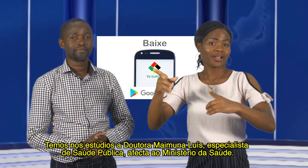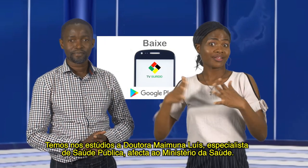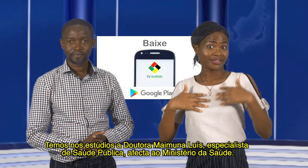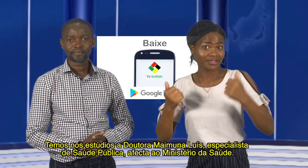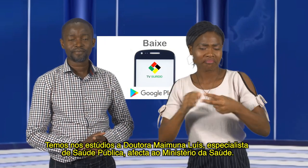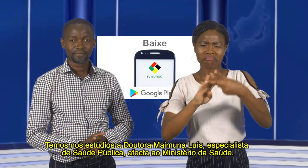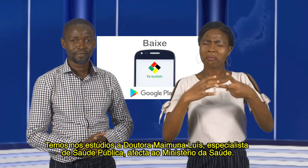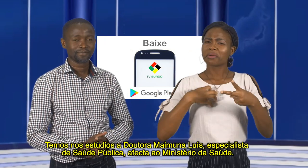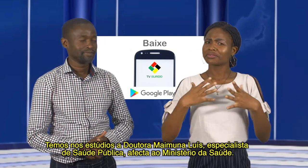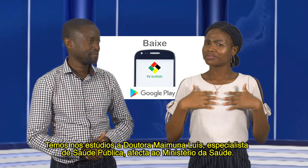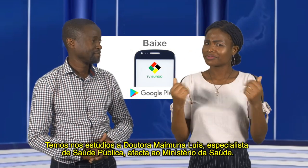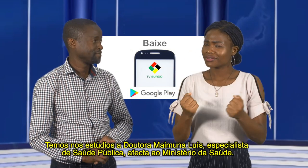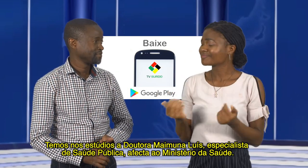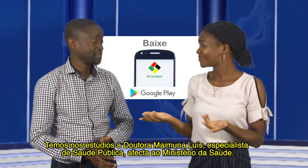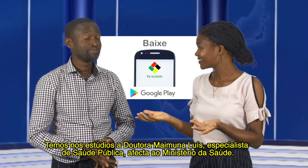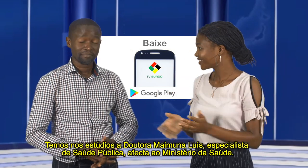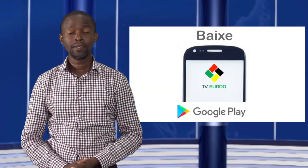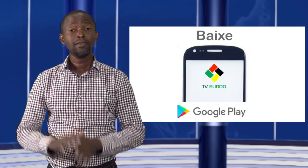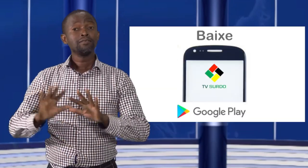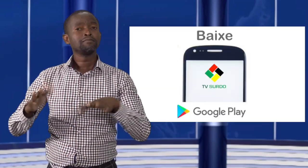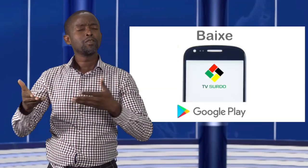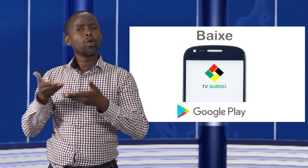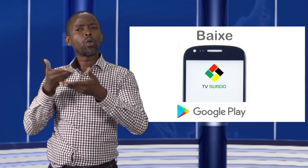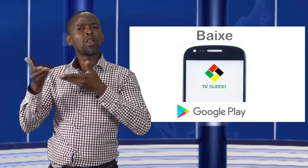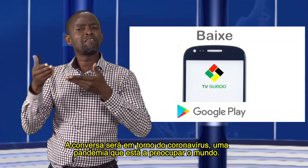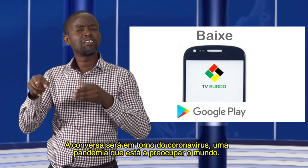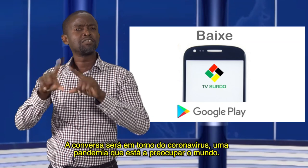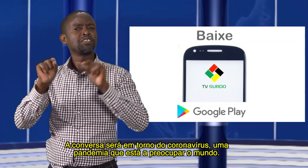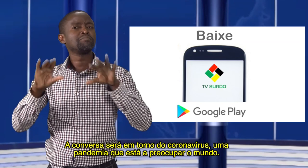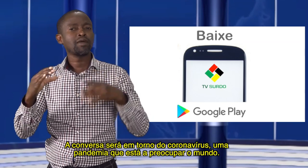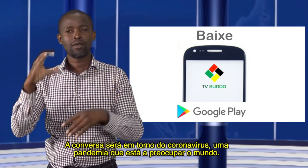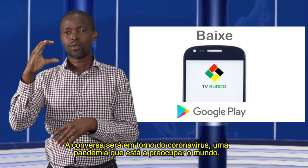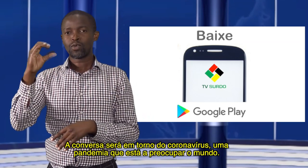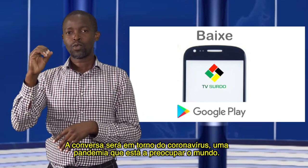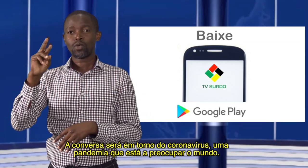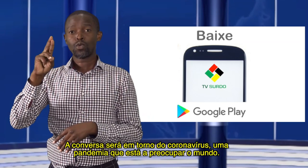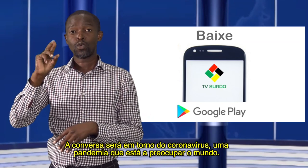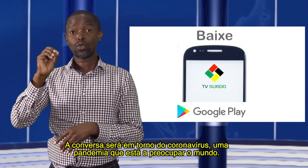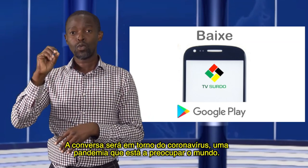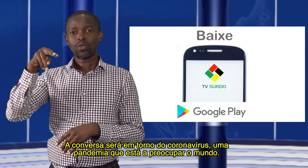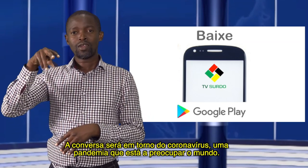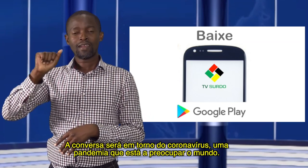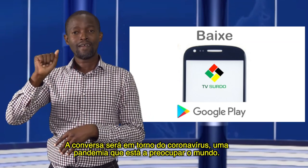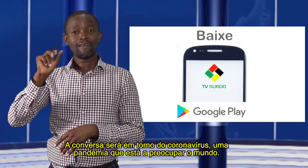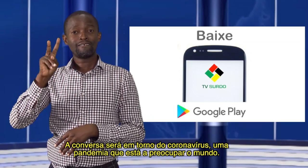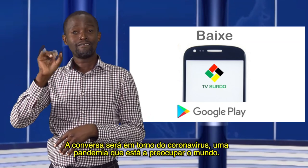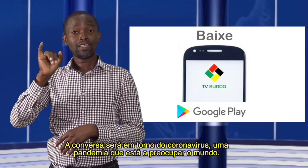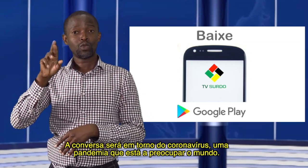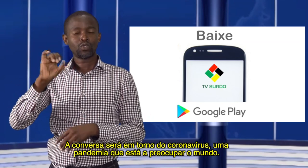pública afeta ao Ministério da Saúde. A conversa será em torno do